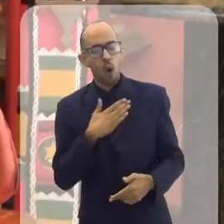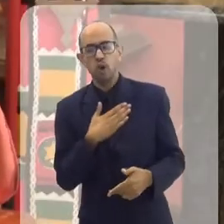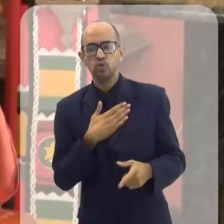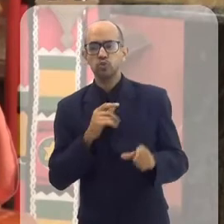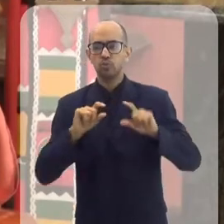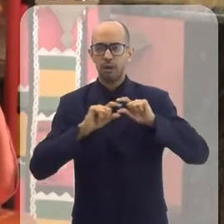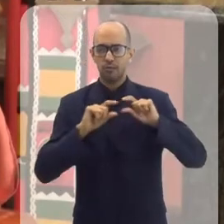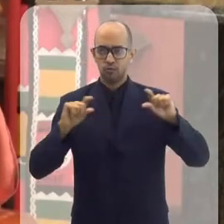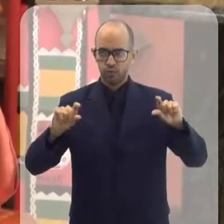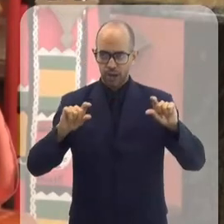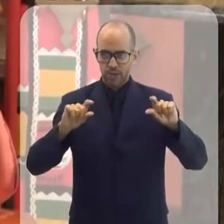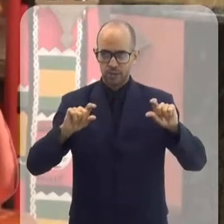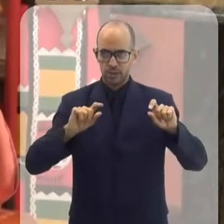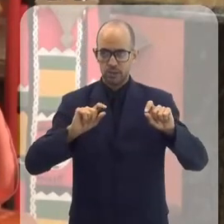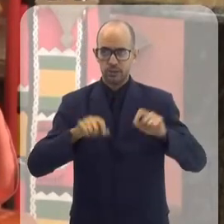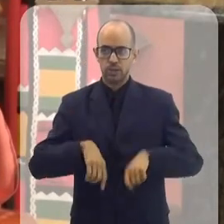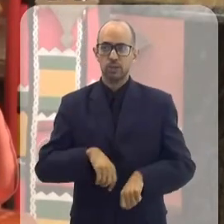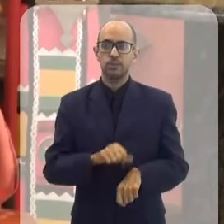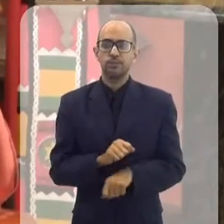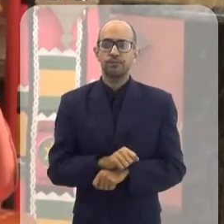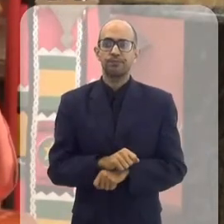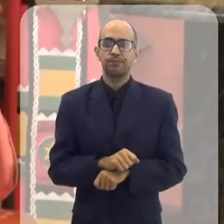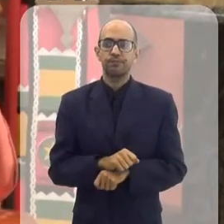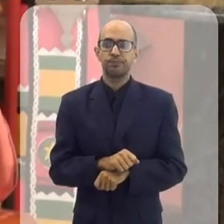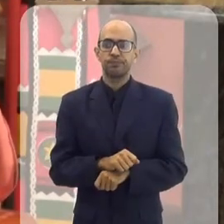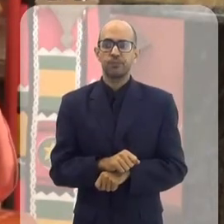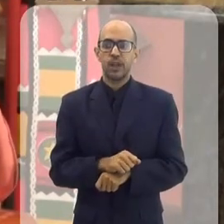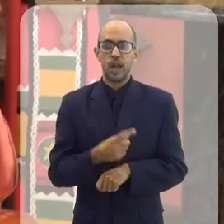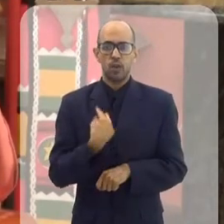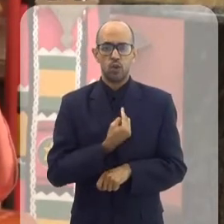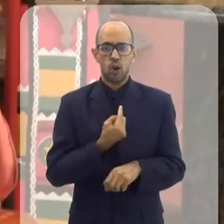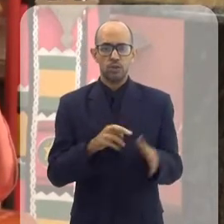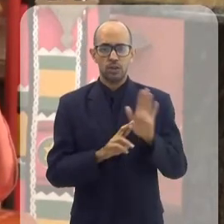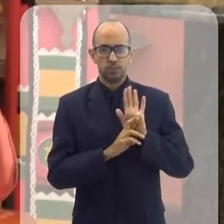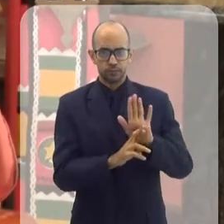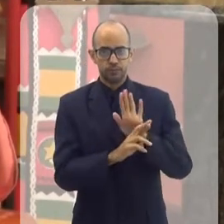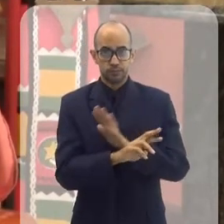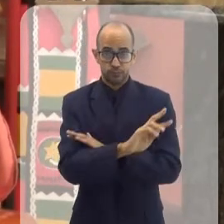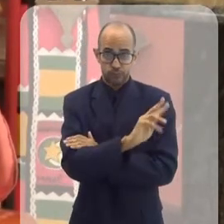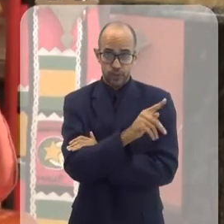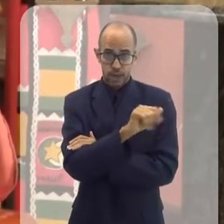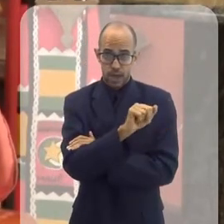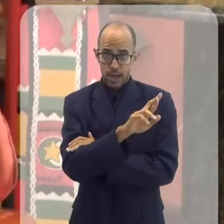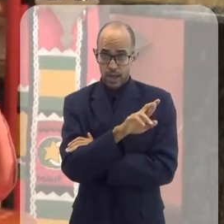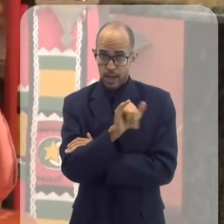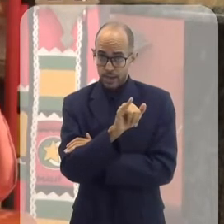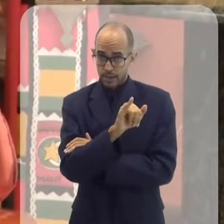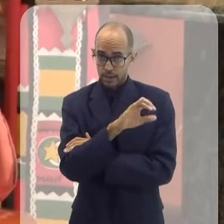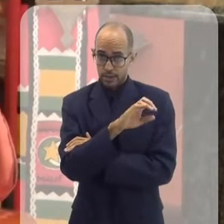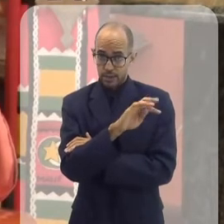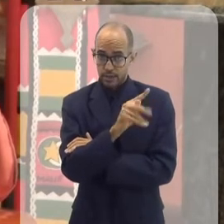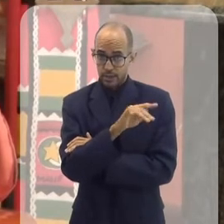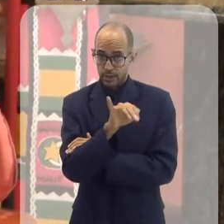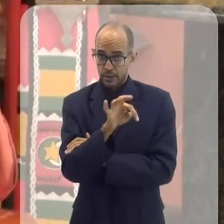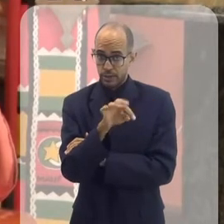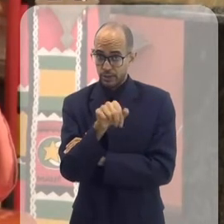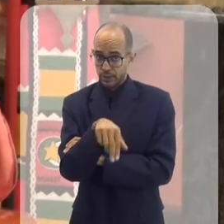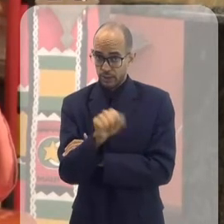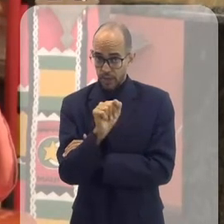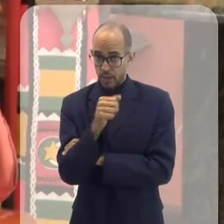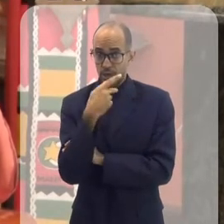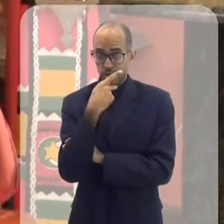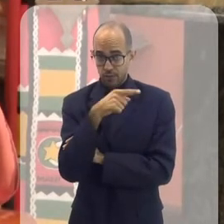eu gosto muito de uma frase da conte que a nossa representante rare Cristina que ela diz